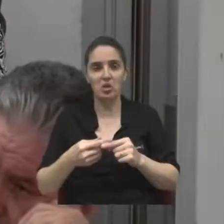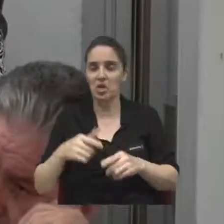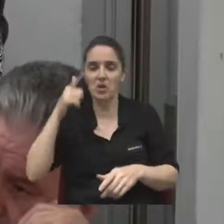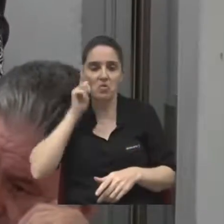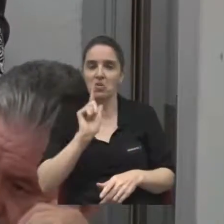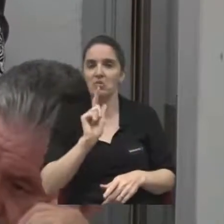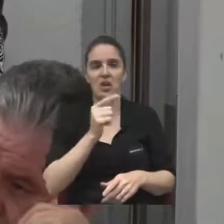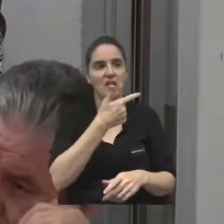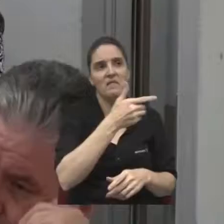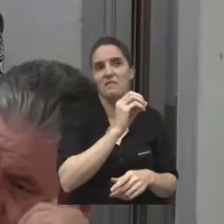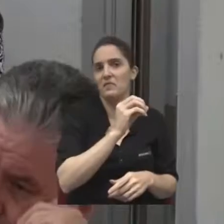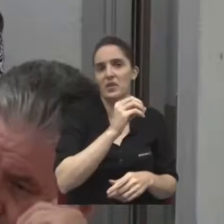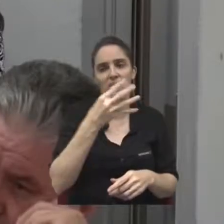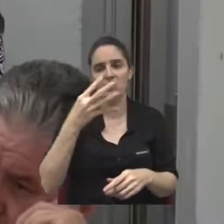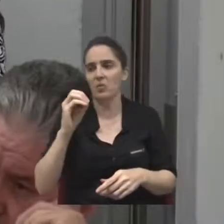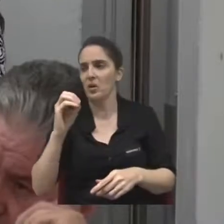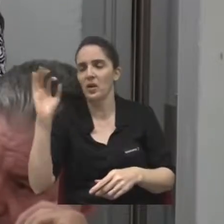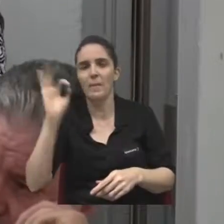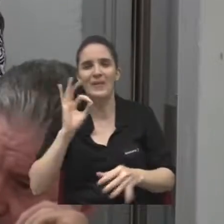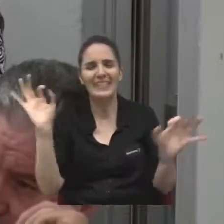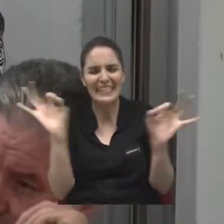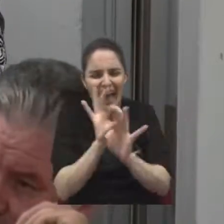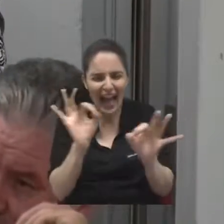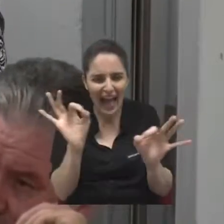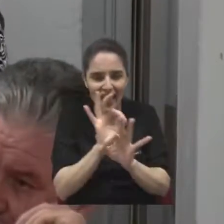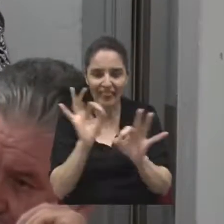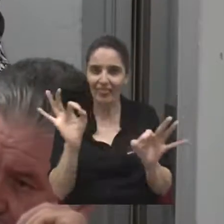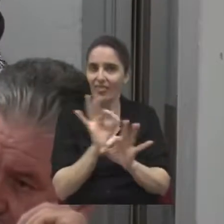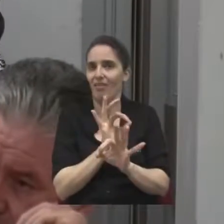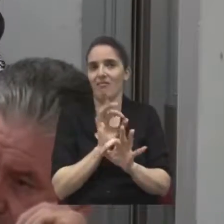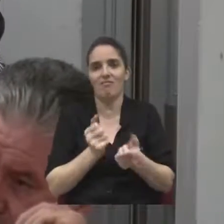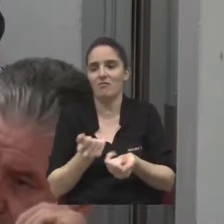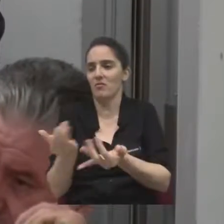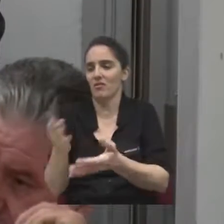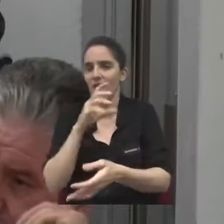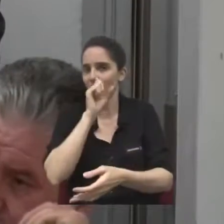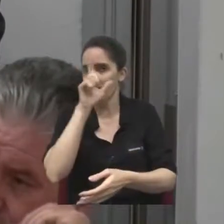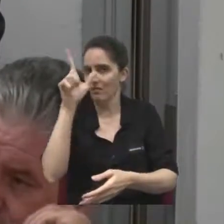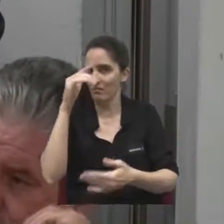nem 1% daquela terra, ela não viria para o nosso município. Muito obrigada.